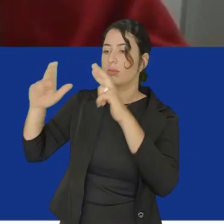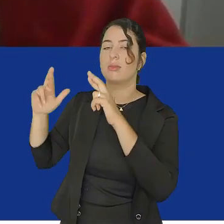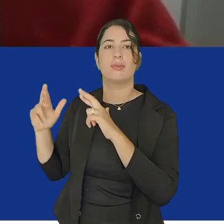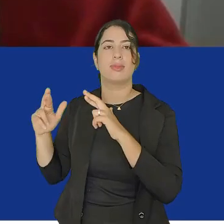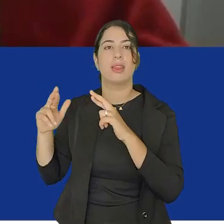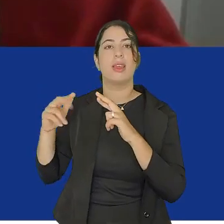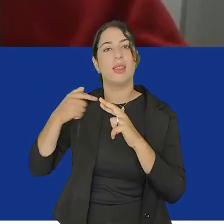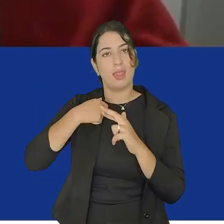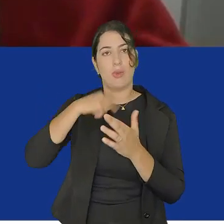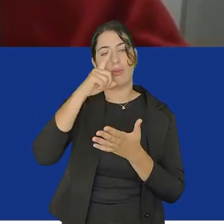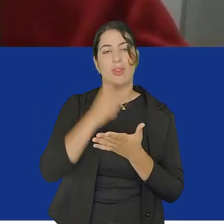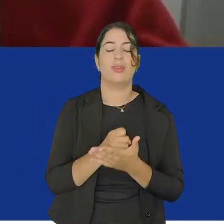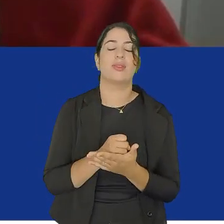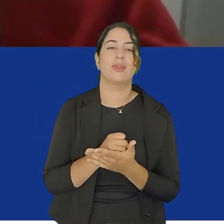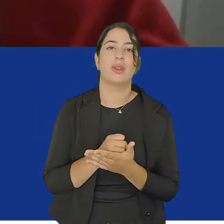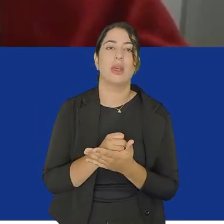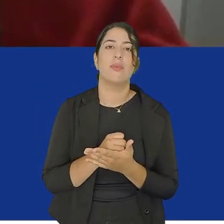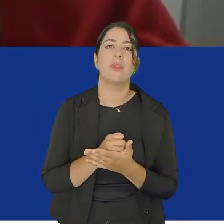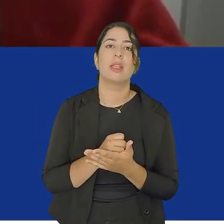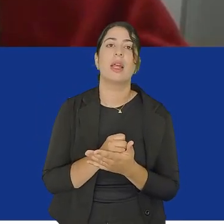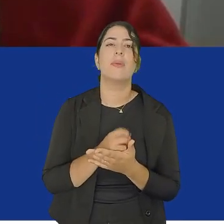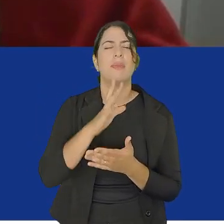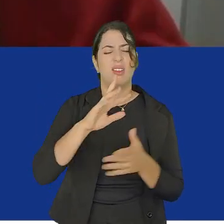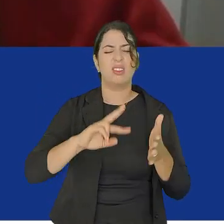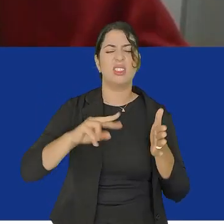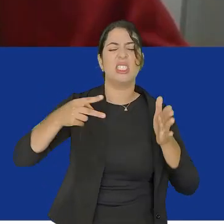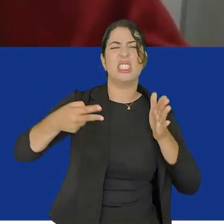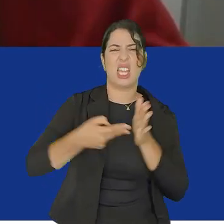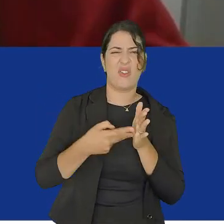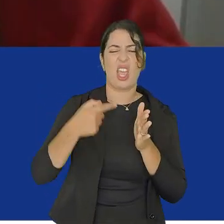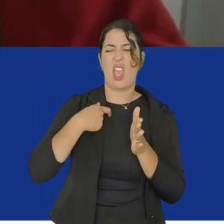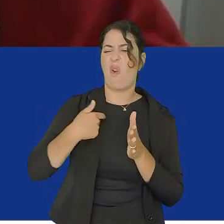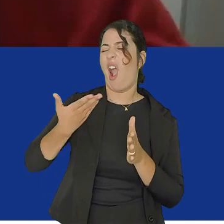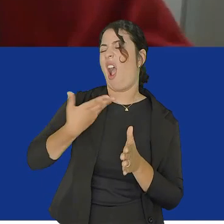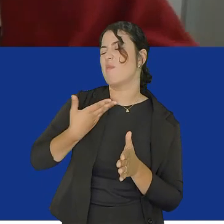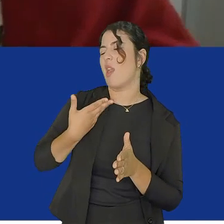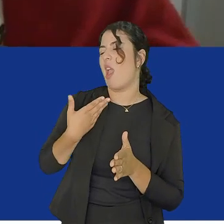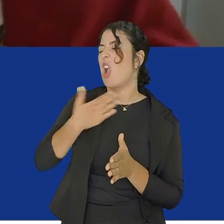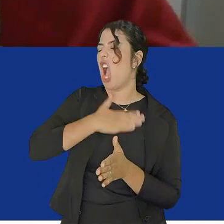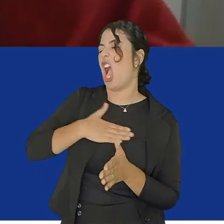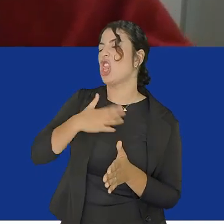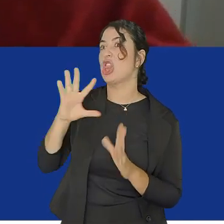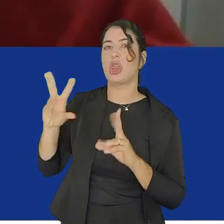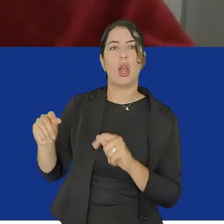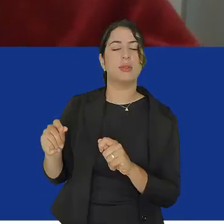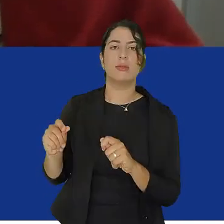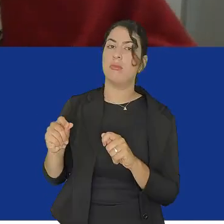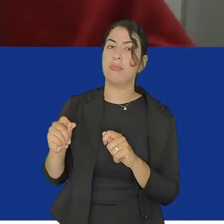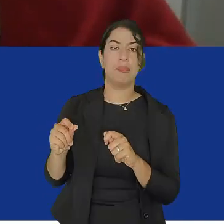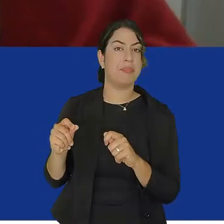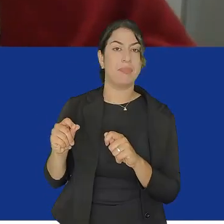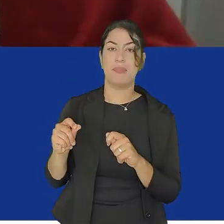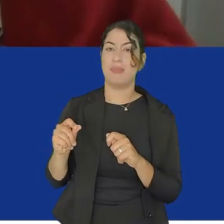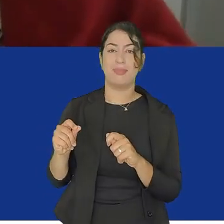trabalho. Isso não quer dizer que vamos ser amigos de todo mundo, que nós vamos gostar de todo mundo que a gente trabalha,